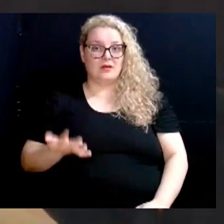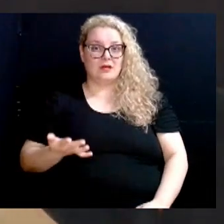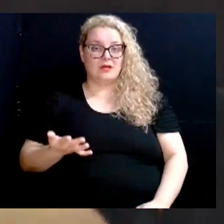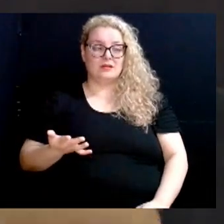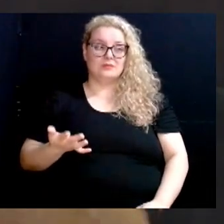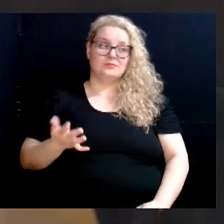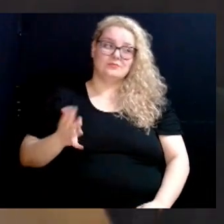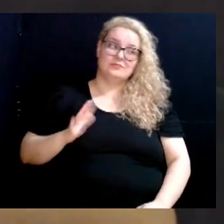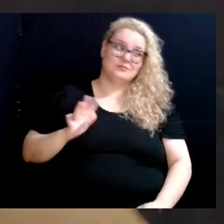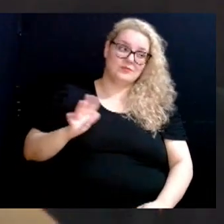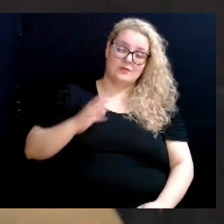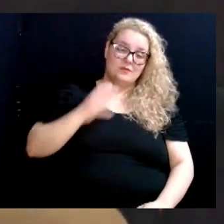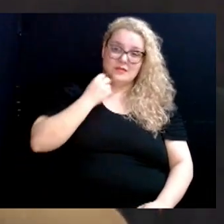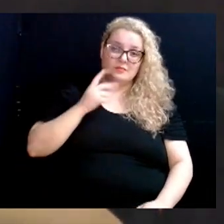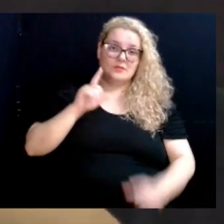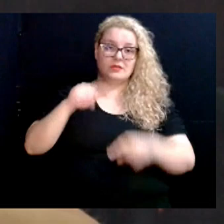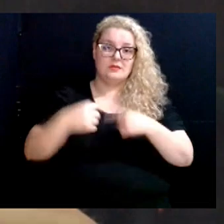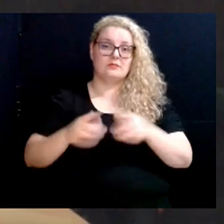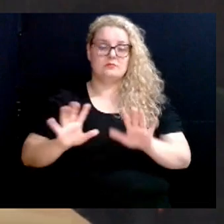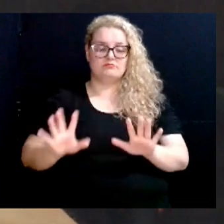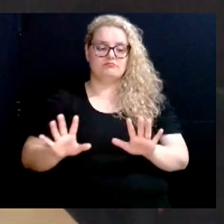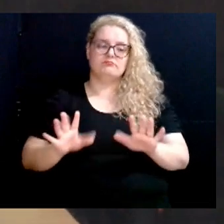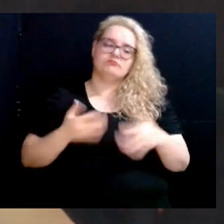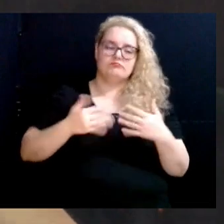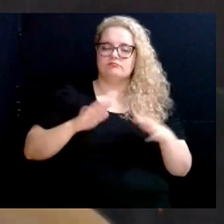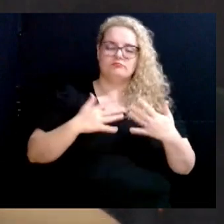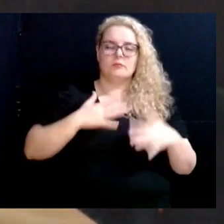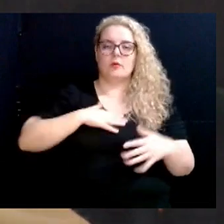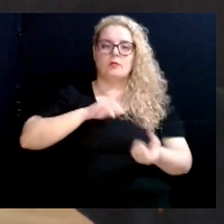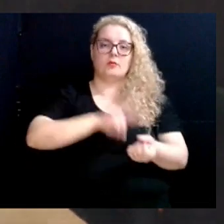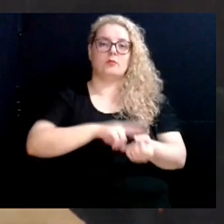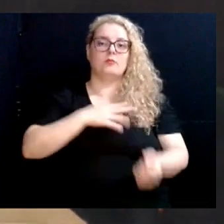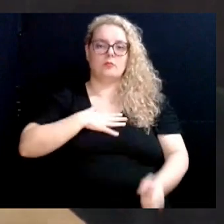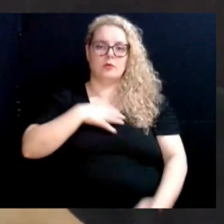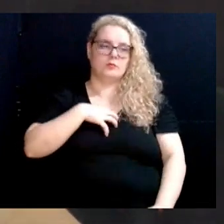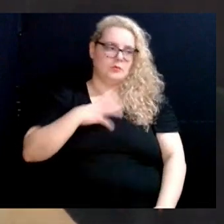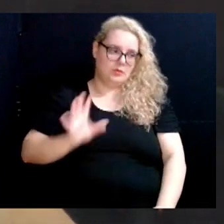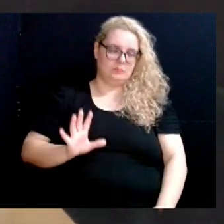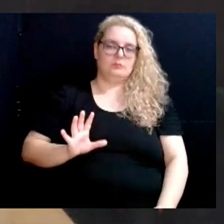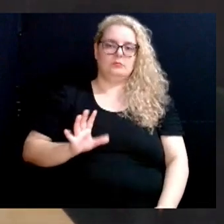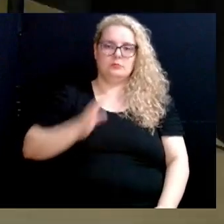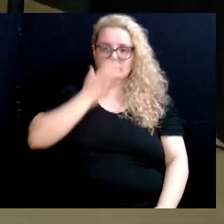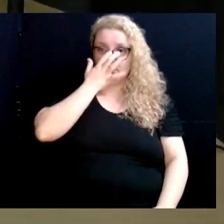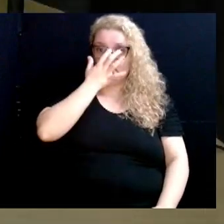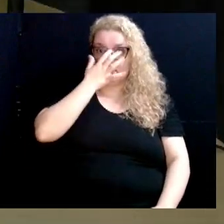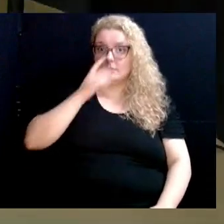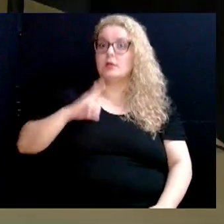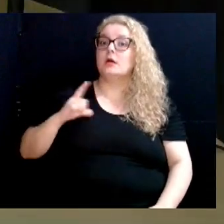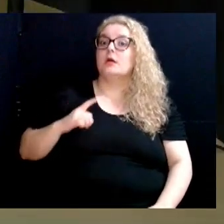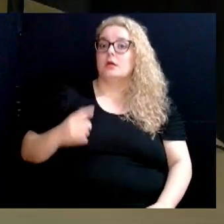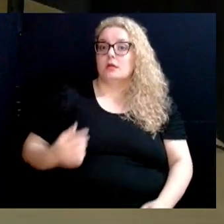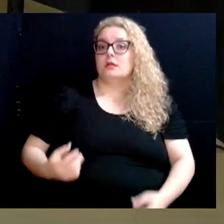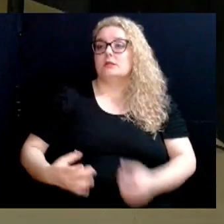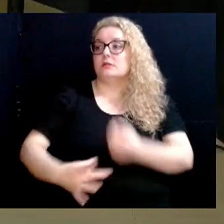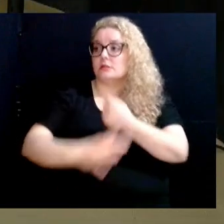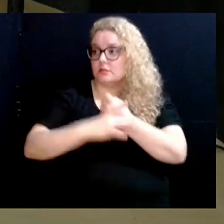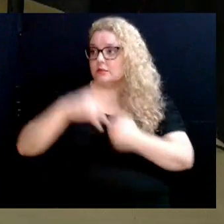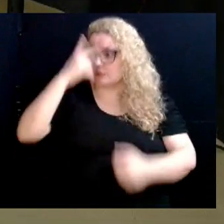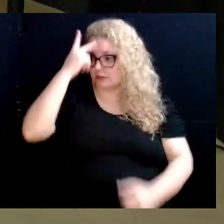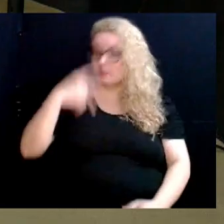fazer bem para mim depois, não sei o quê. Não, eu vou no meu ritmo. Eu acho que é Tem essa autossegurança, isso,